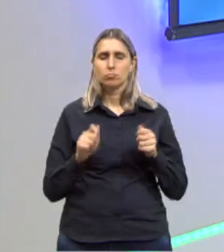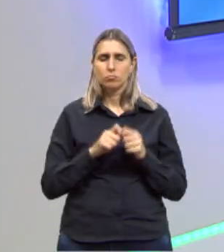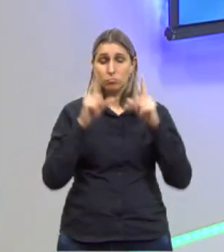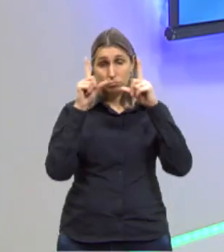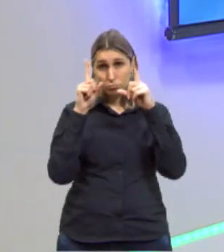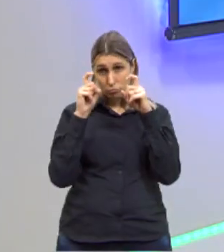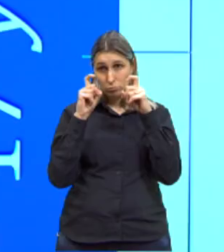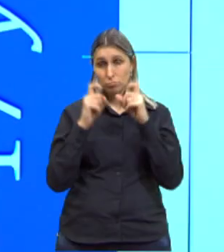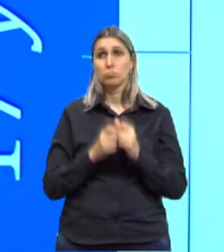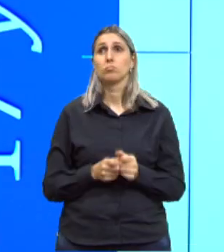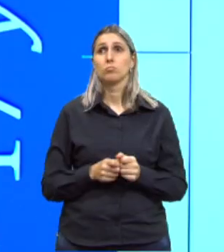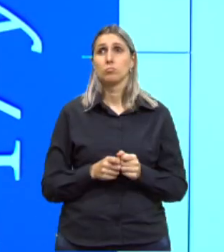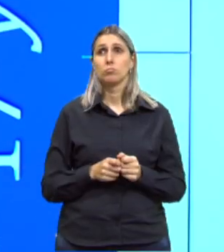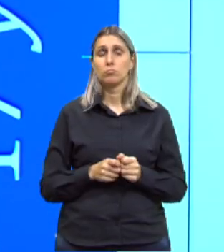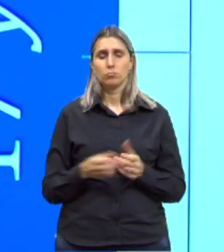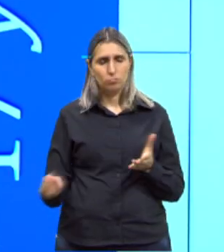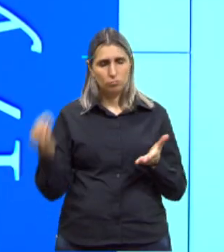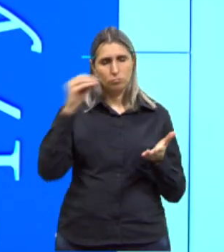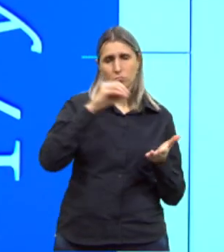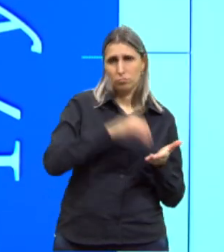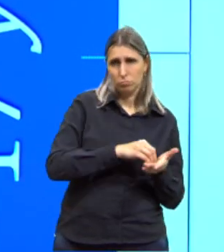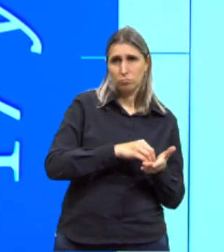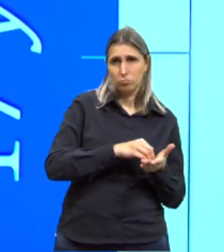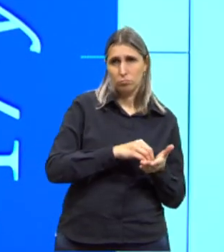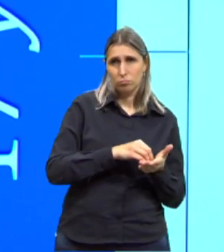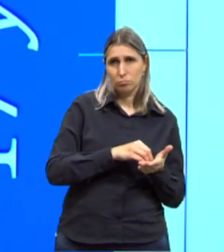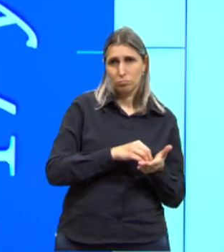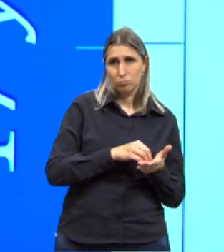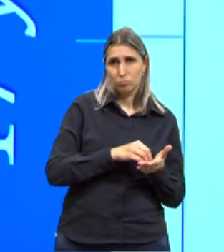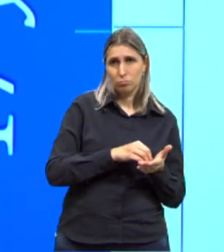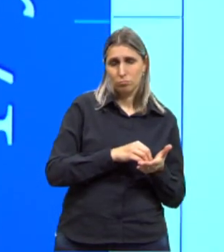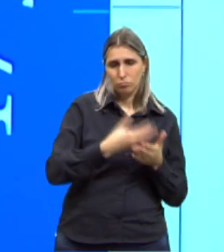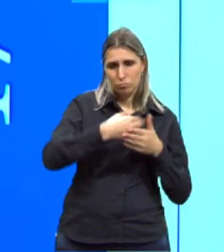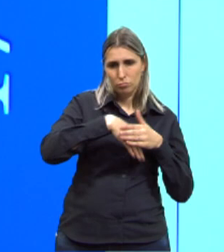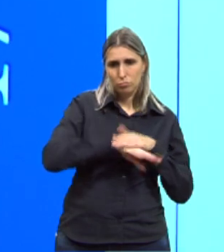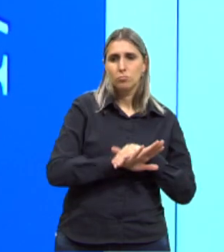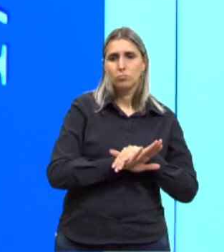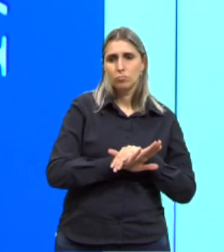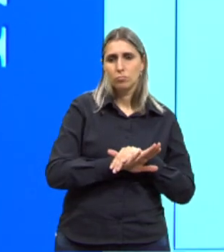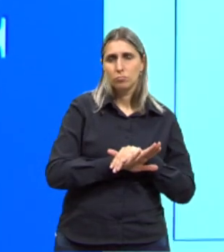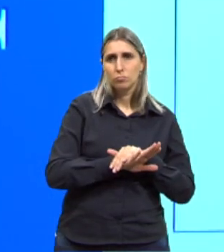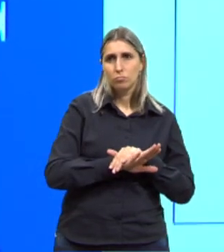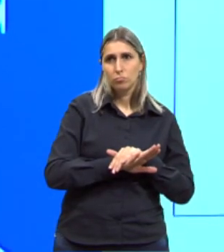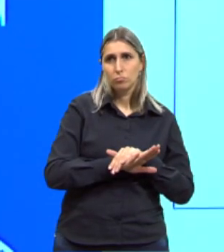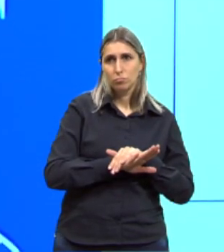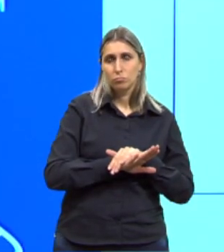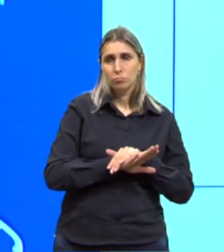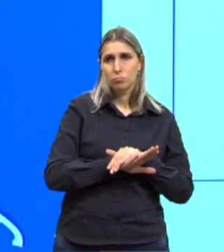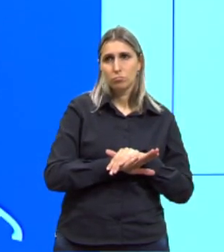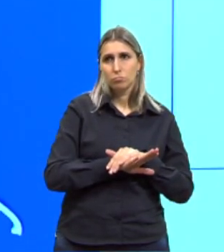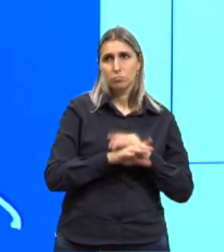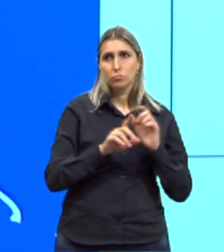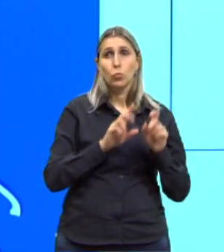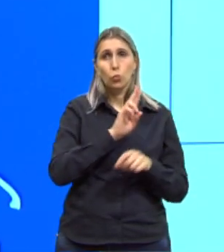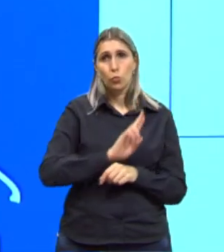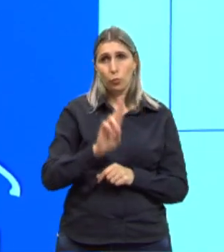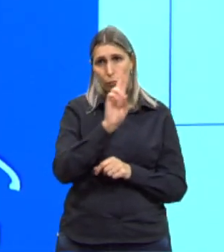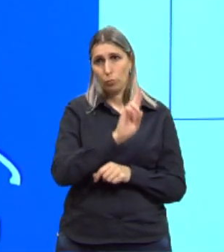print, coloca nos teus stories, guarda na tua galeria, tá?